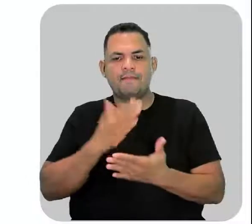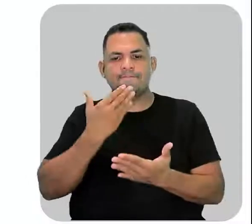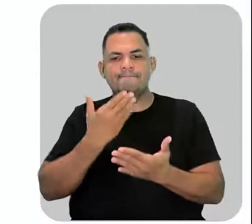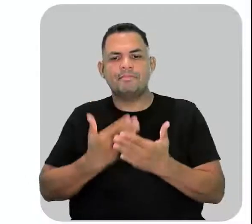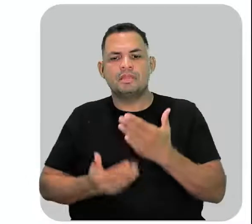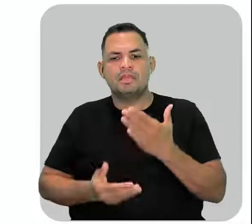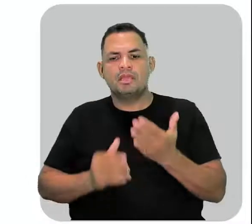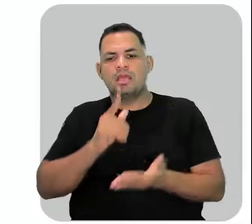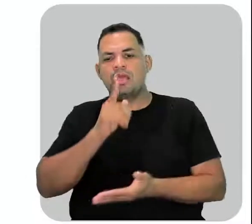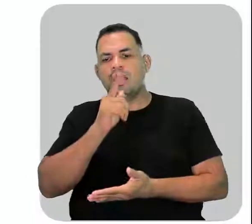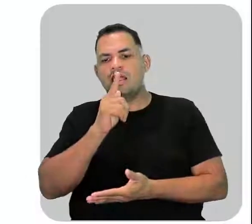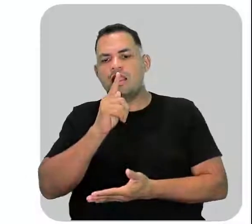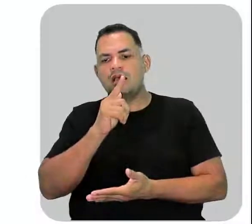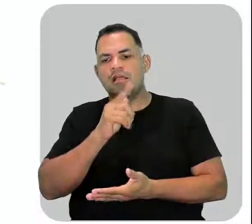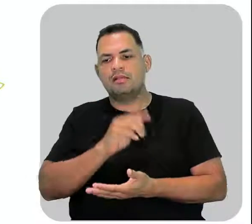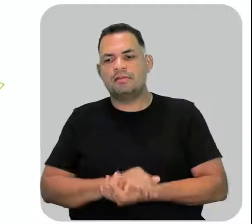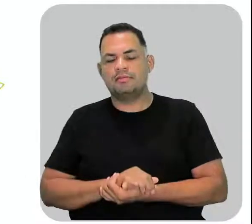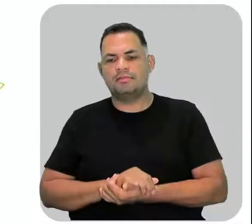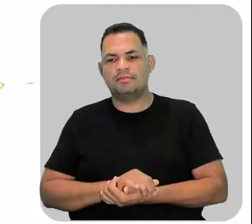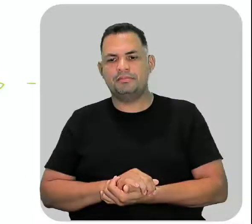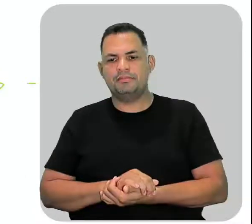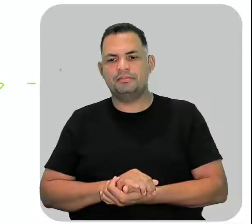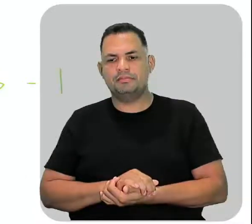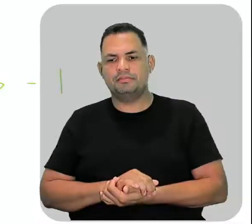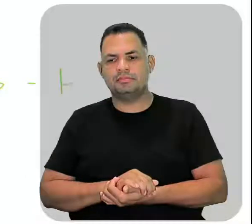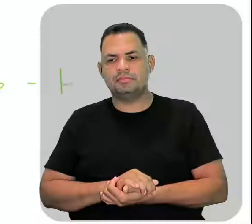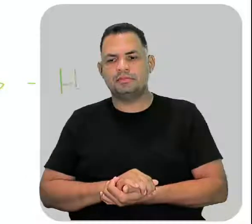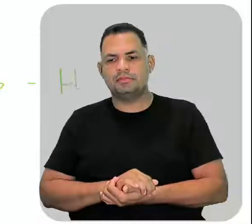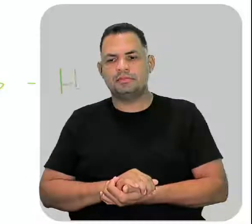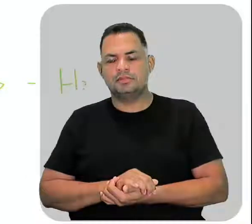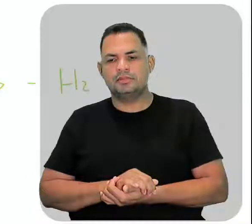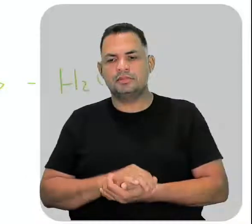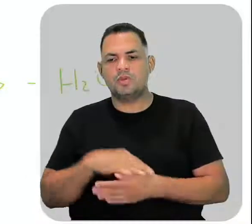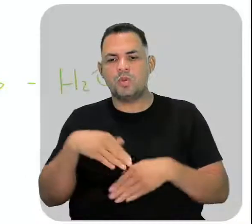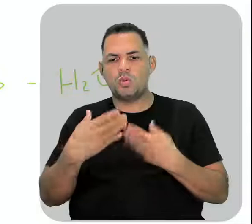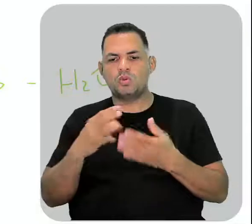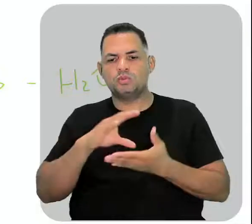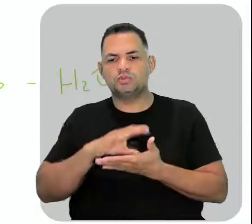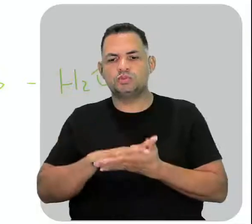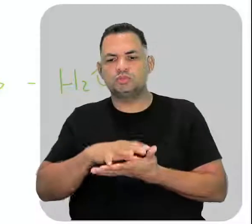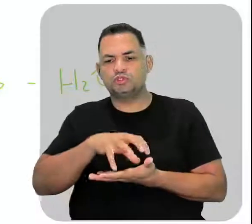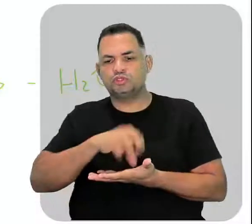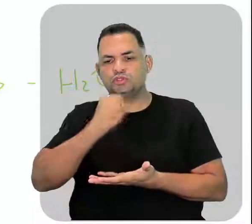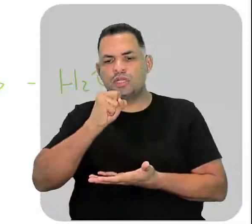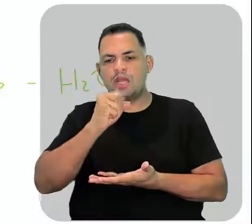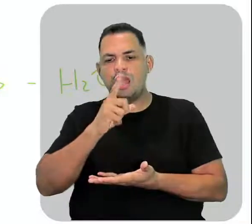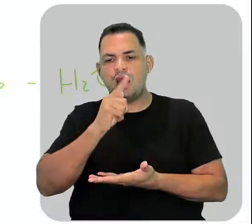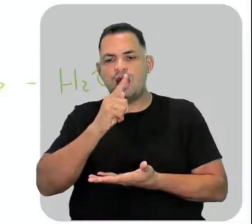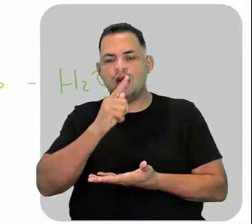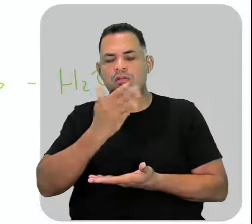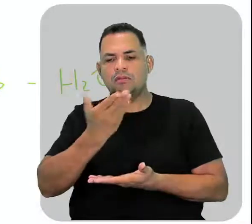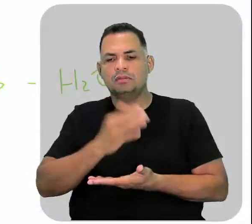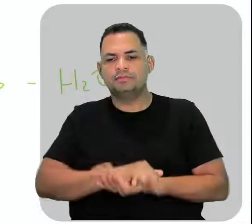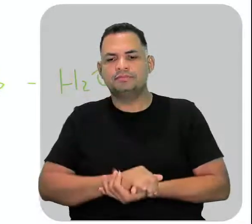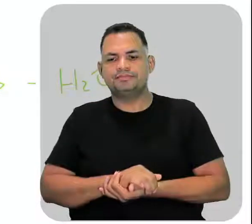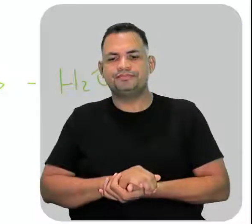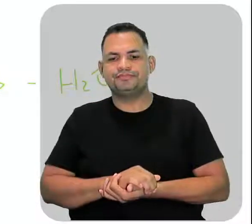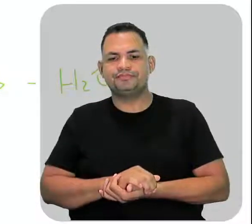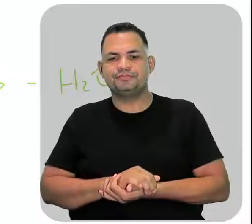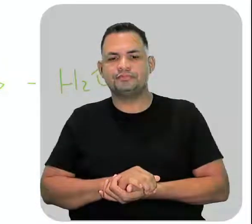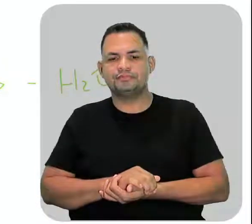desidratação. Desidratação é quando a gente retira água de um meio. E nesse caso aqui, ó, ele está